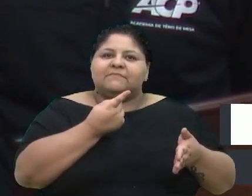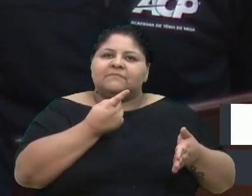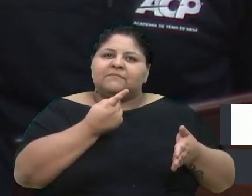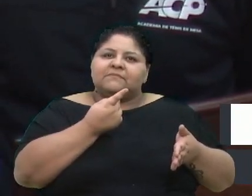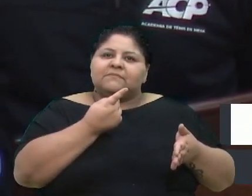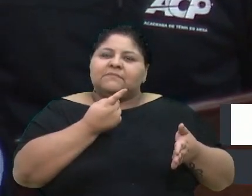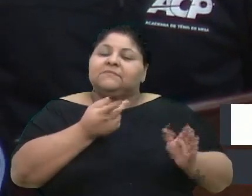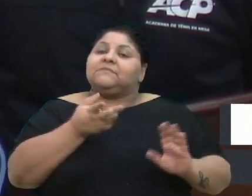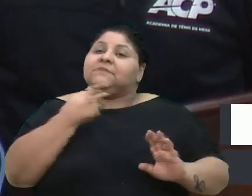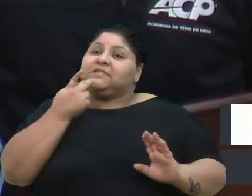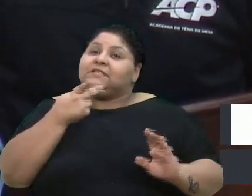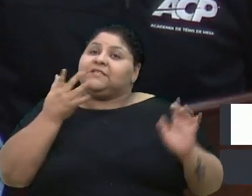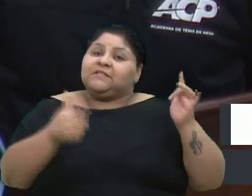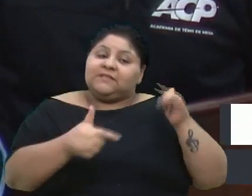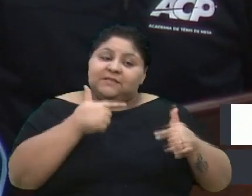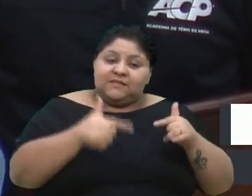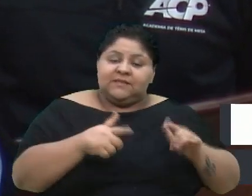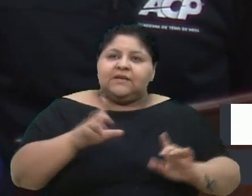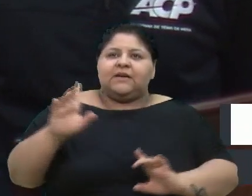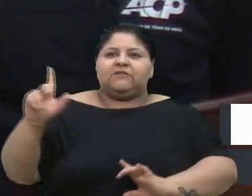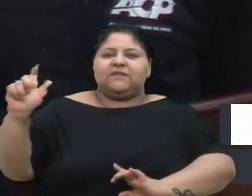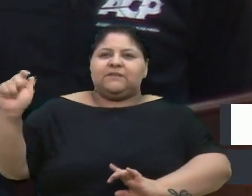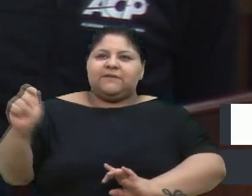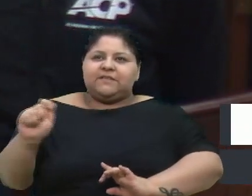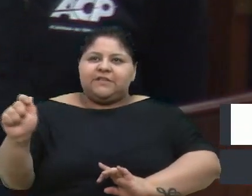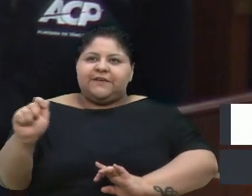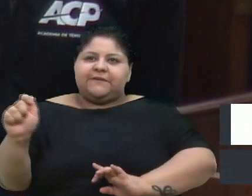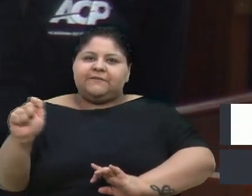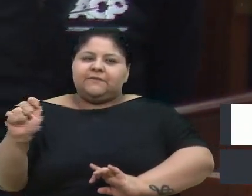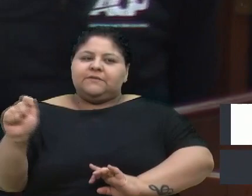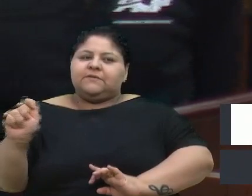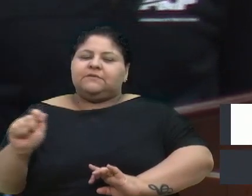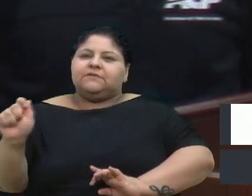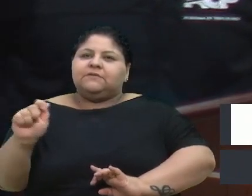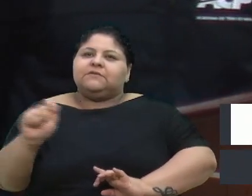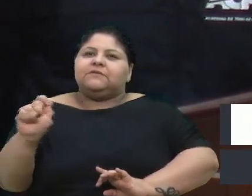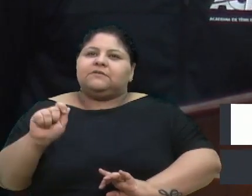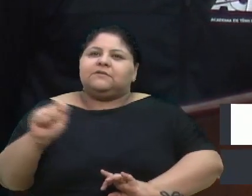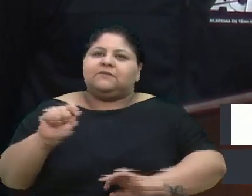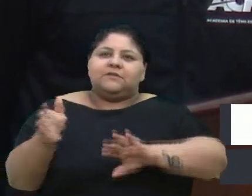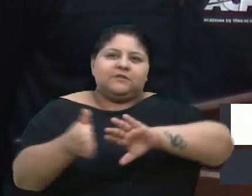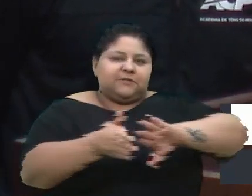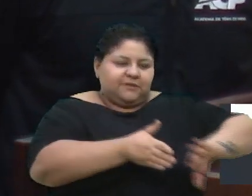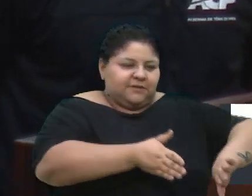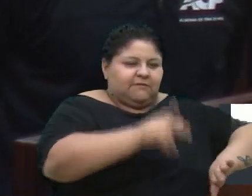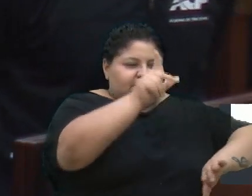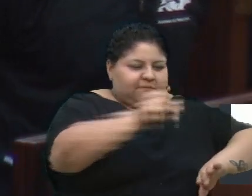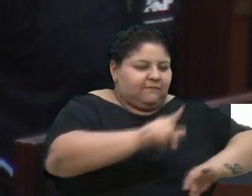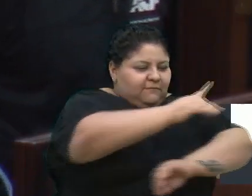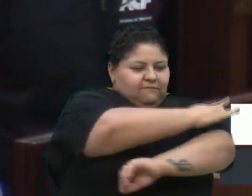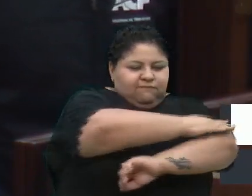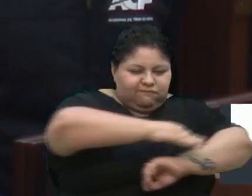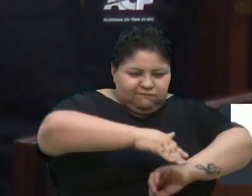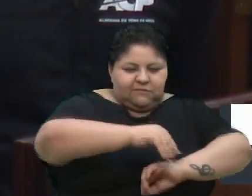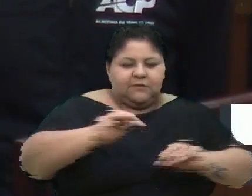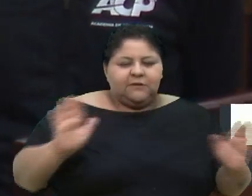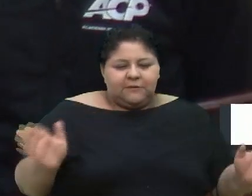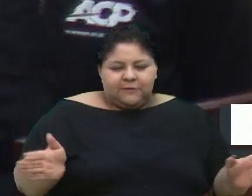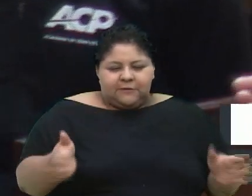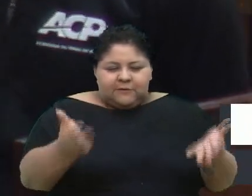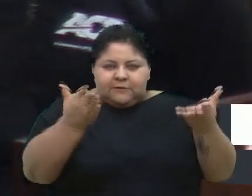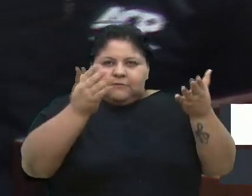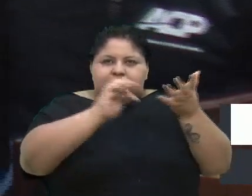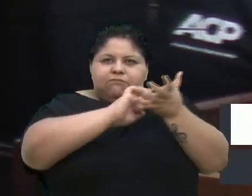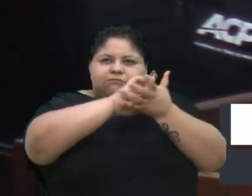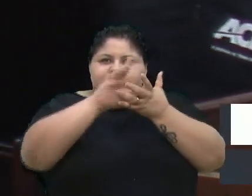E dizer que o trabalho da associação visa tirar das ruas e incentivar várias crianças